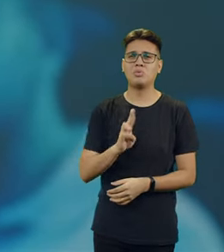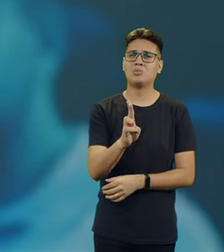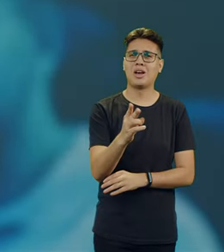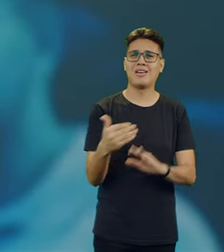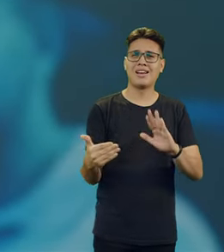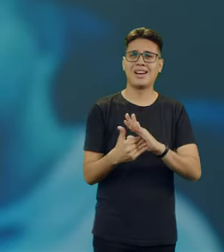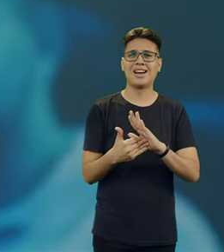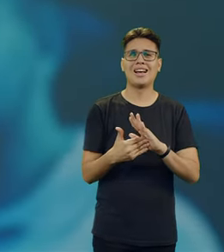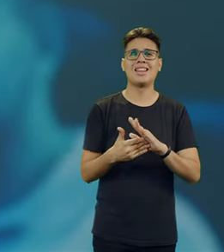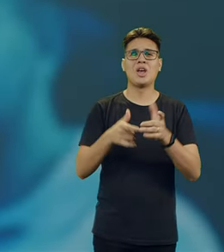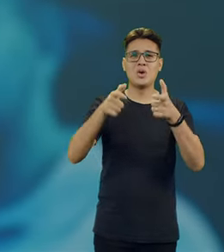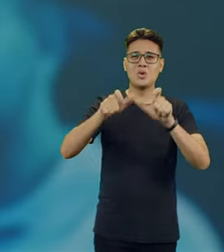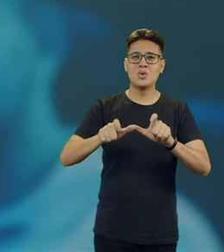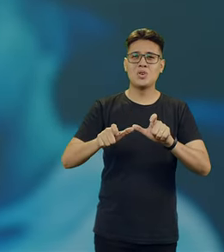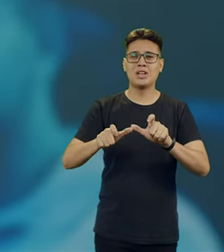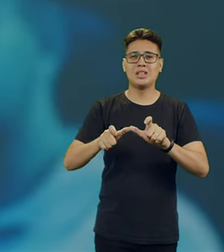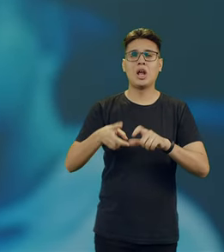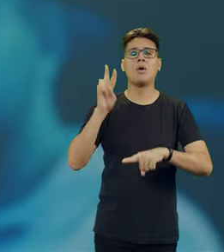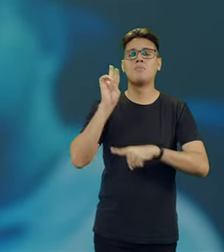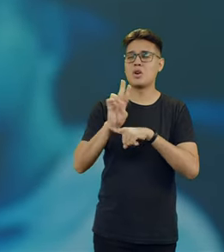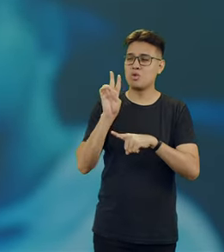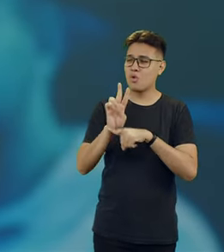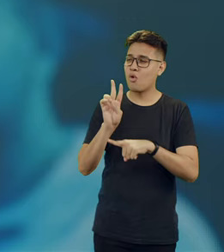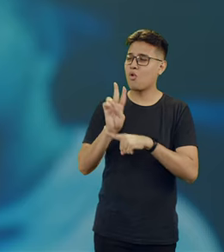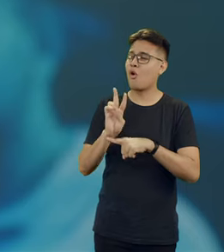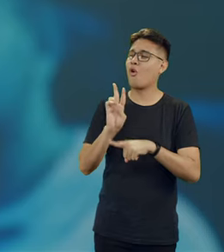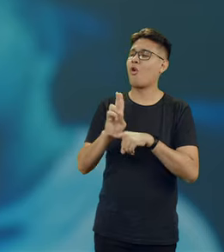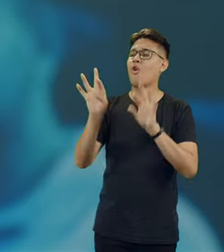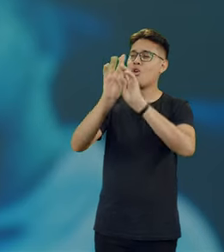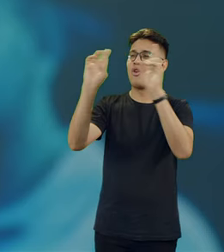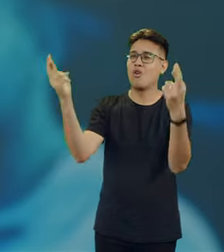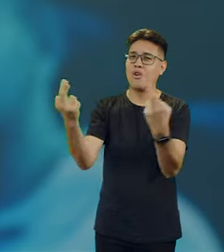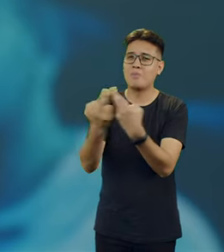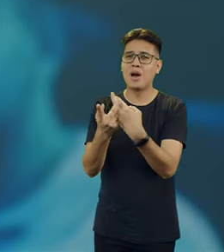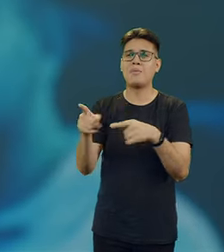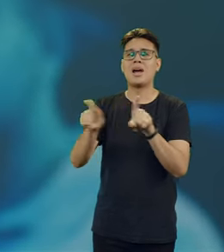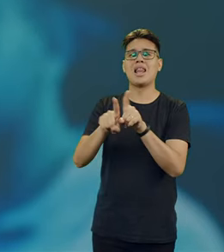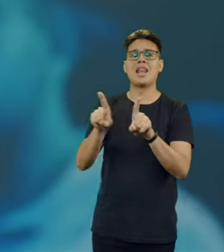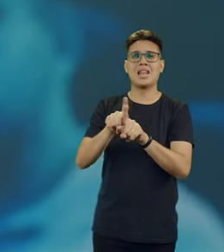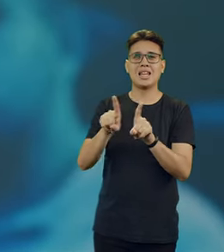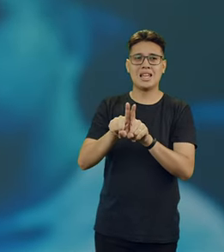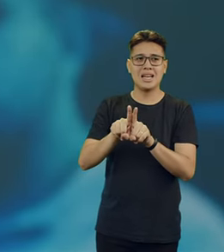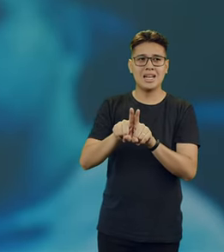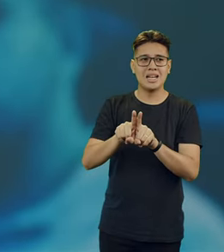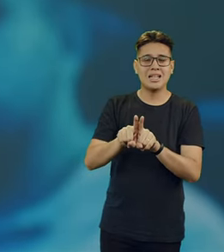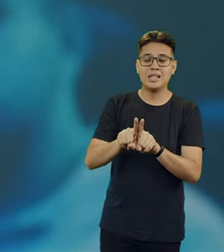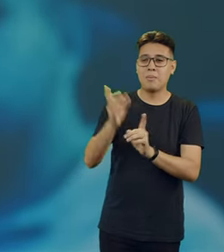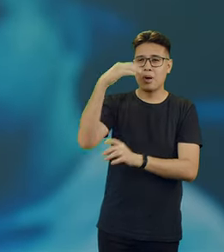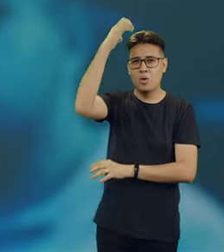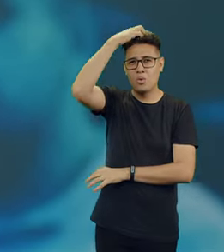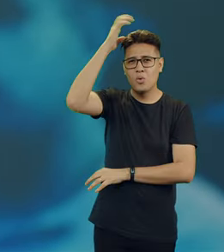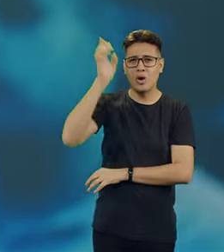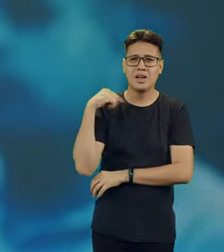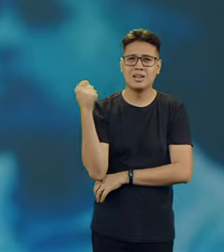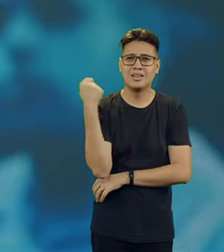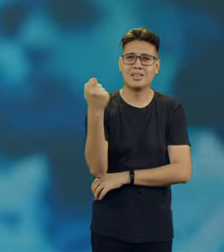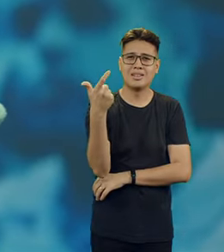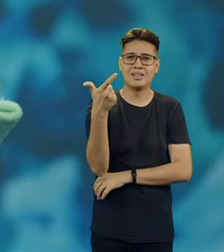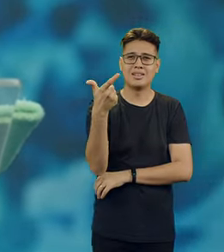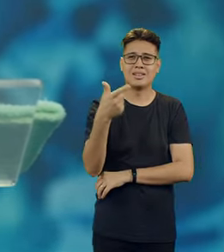frente para defender o reino e as necessidades do seu rei.